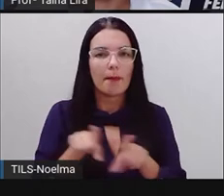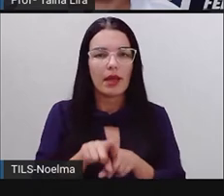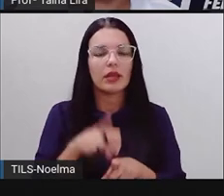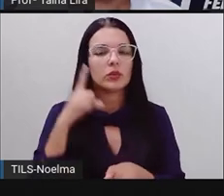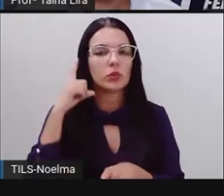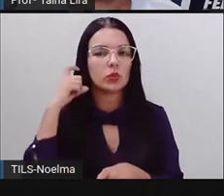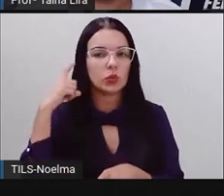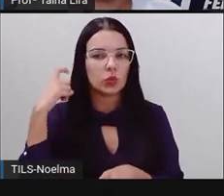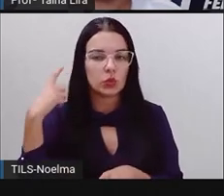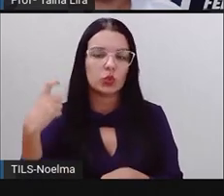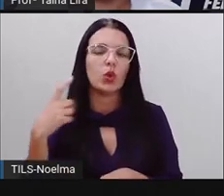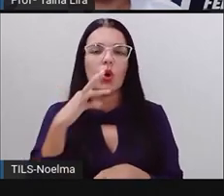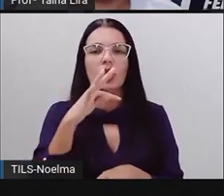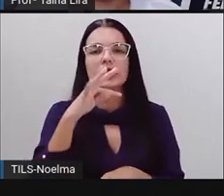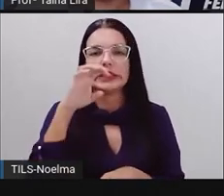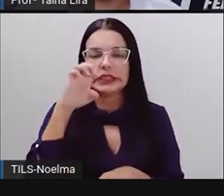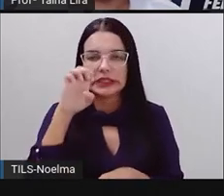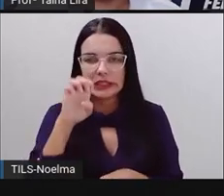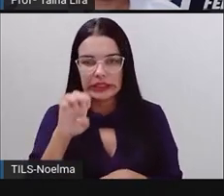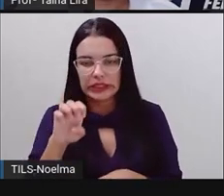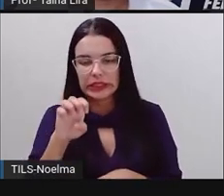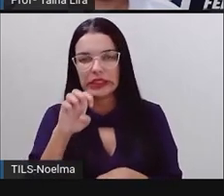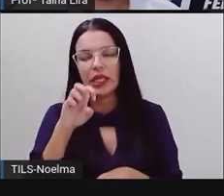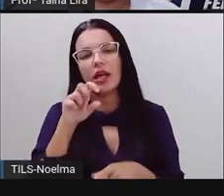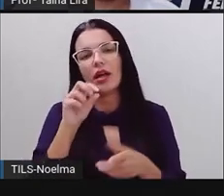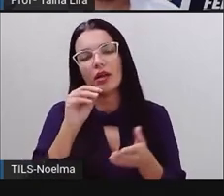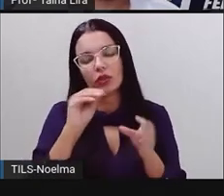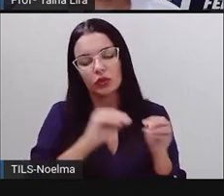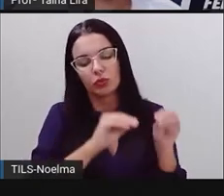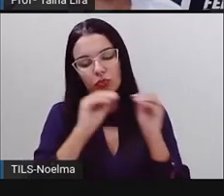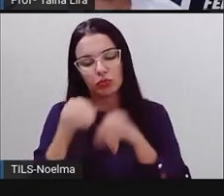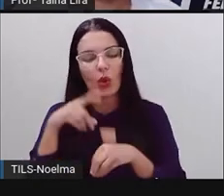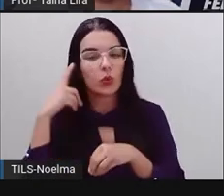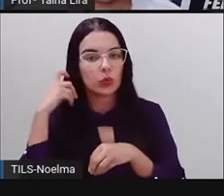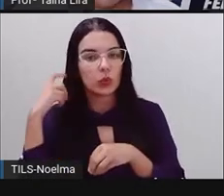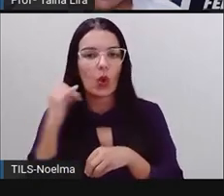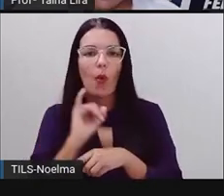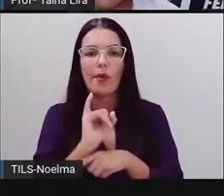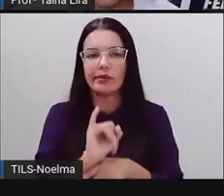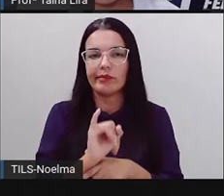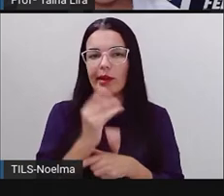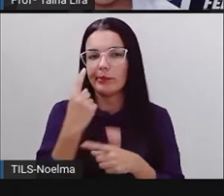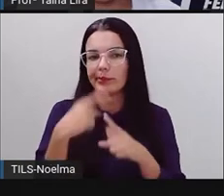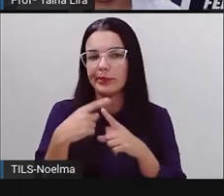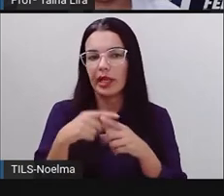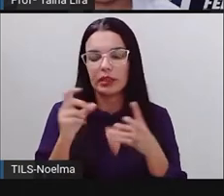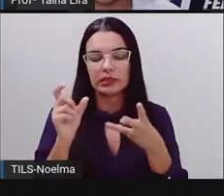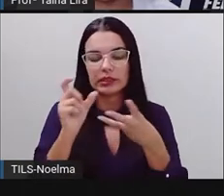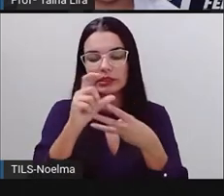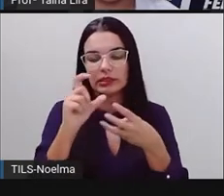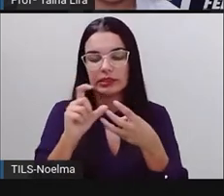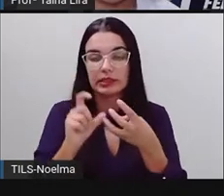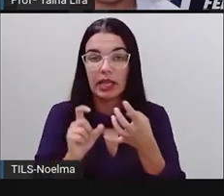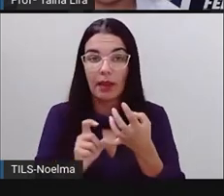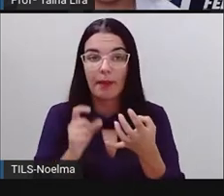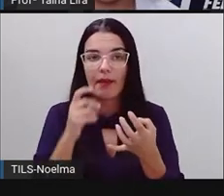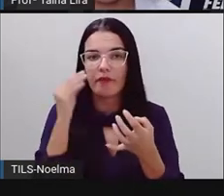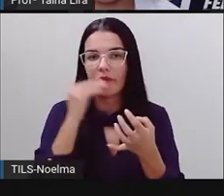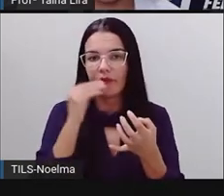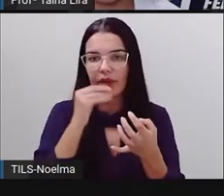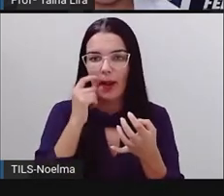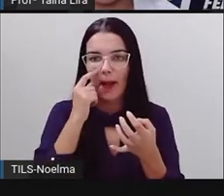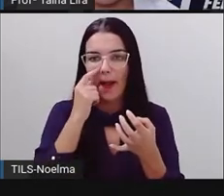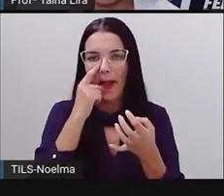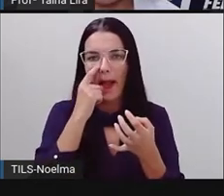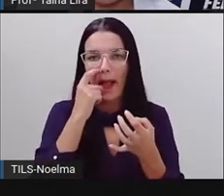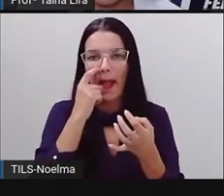peak e o tia que no final é uma sílaba mais fraca e a última palavrinha que quer